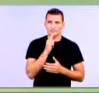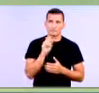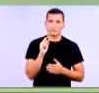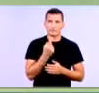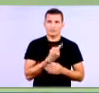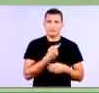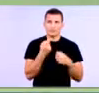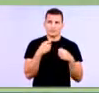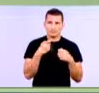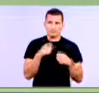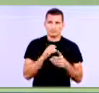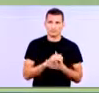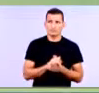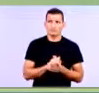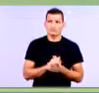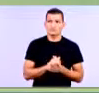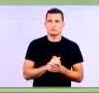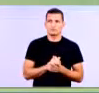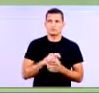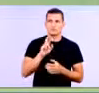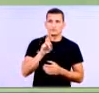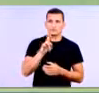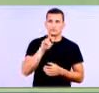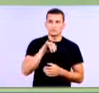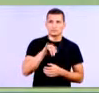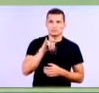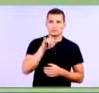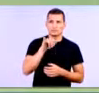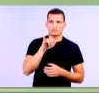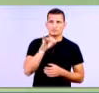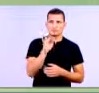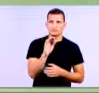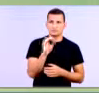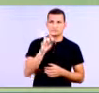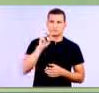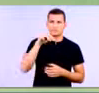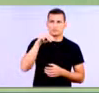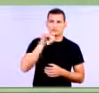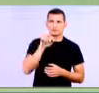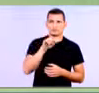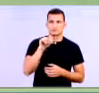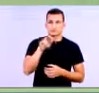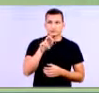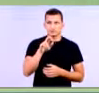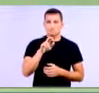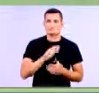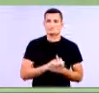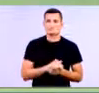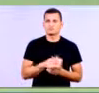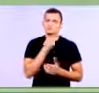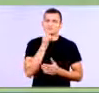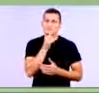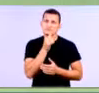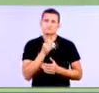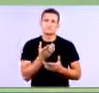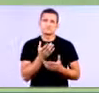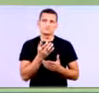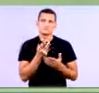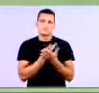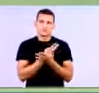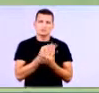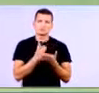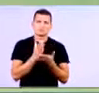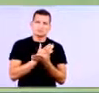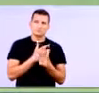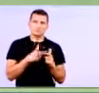devemos uniformizar essas ações. Tudo bem que quando ocorre algum tipo de problema, uma intempérie